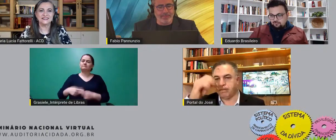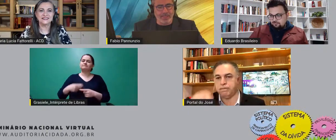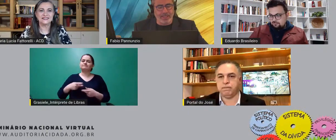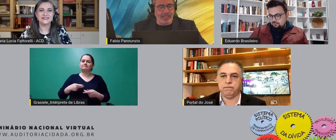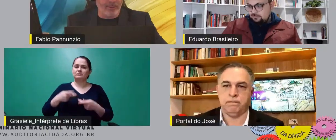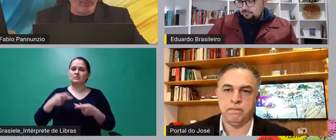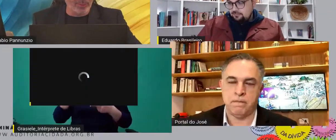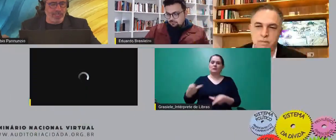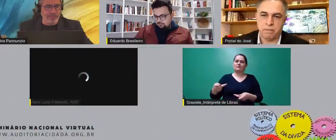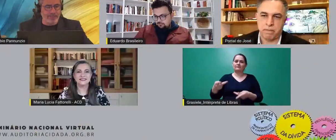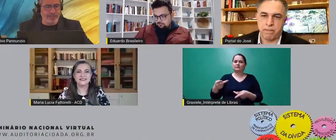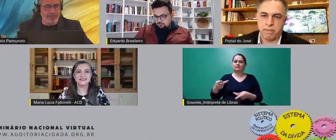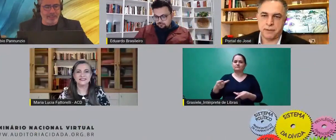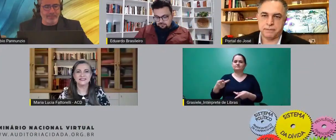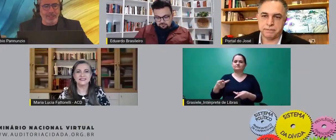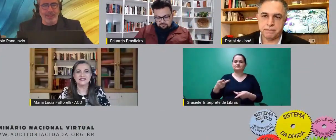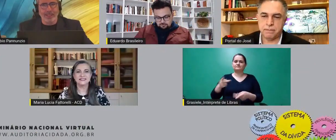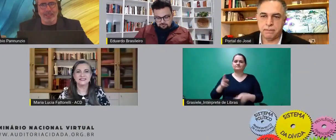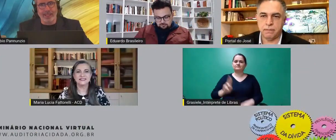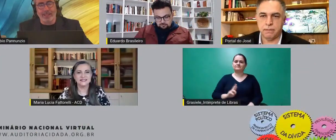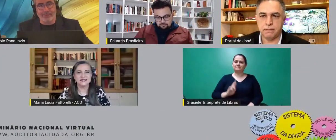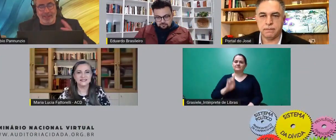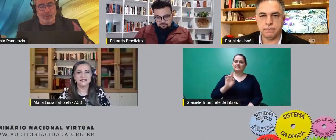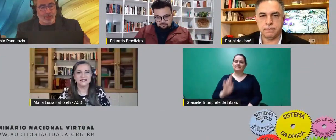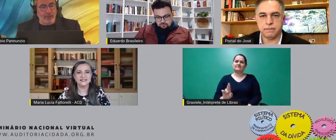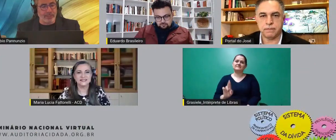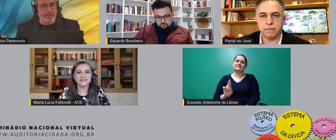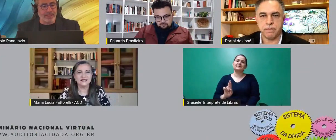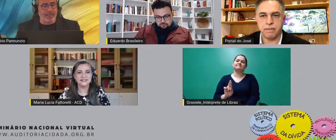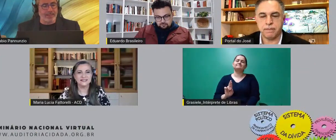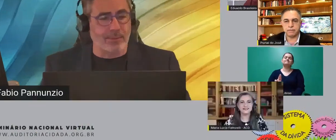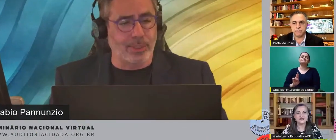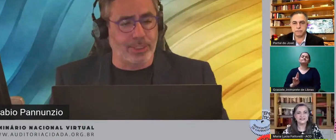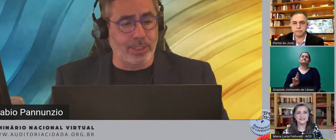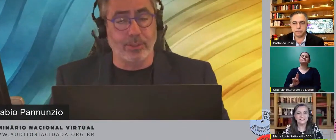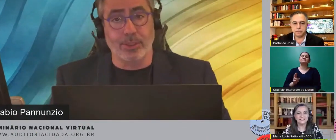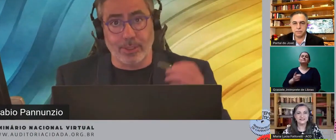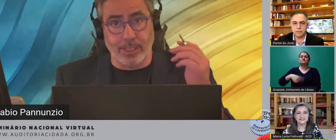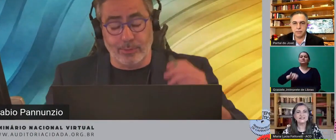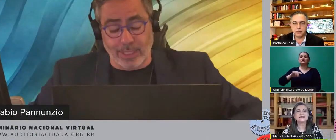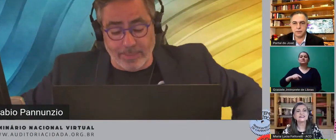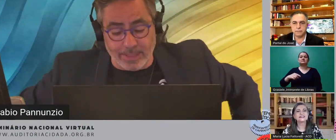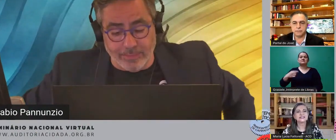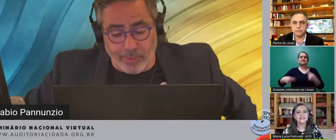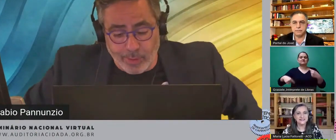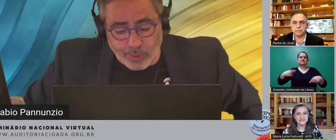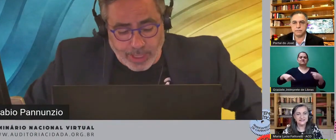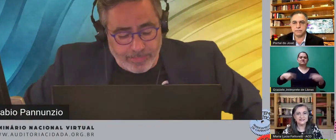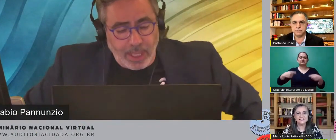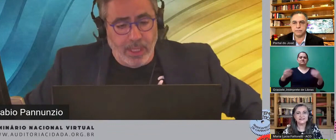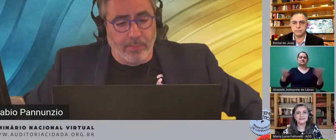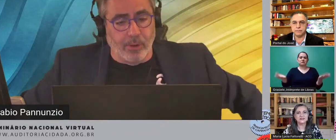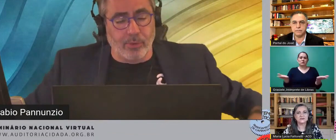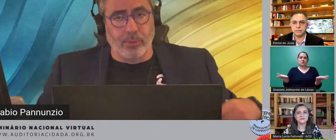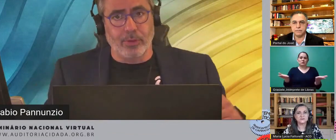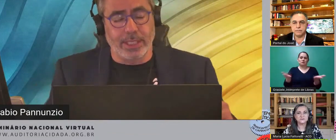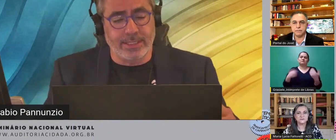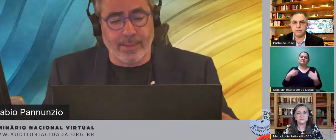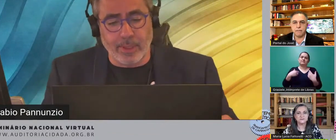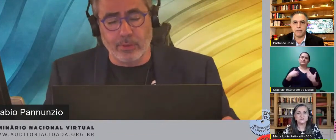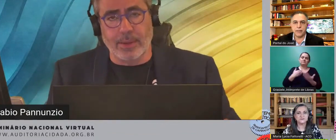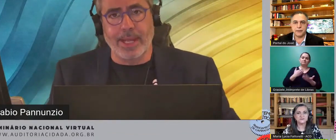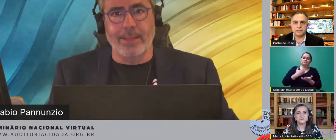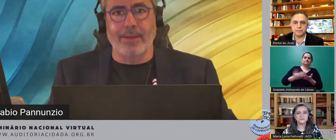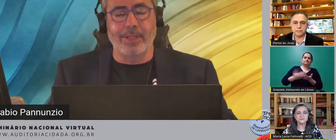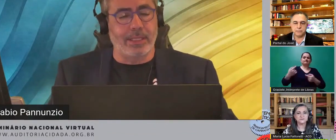um dos elementos que vai ancorar o debate dessa noite. Os elementos que vão ancorar. Bom, como